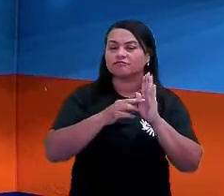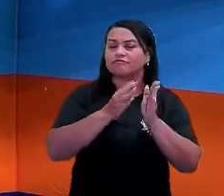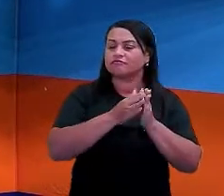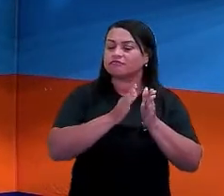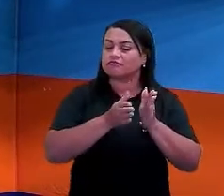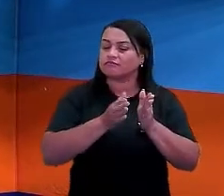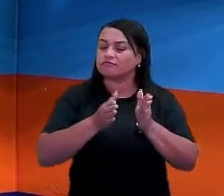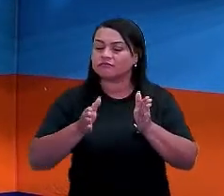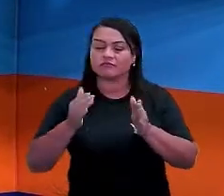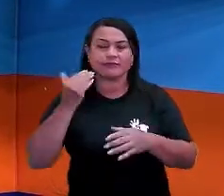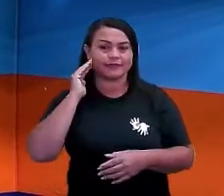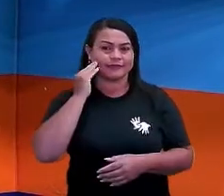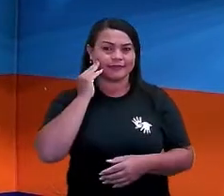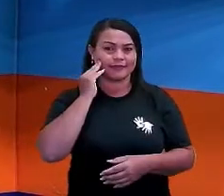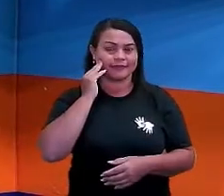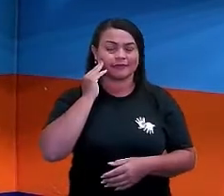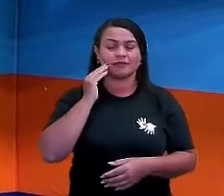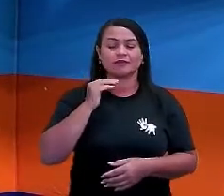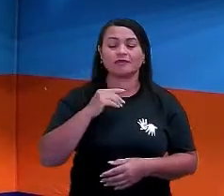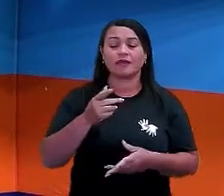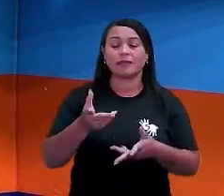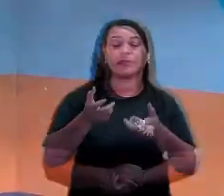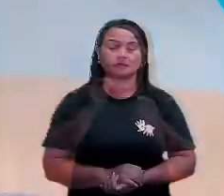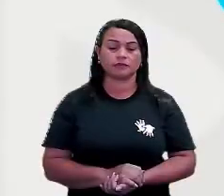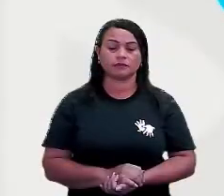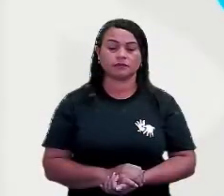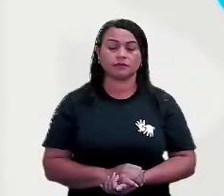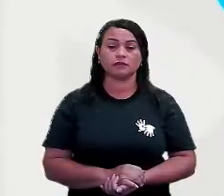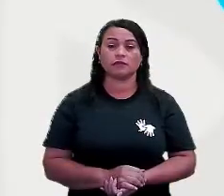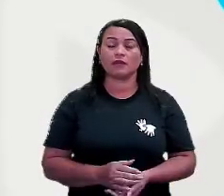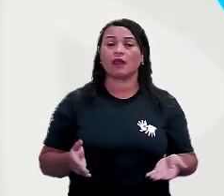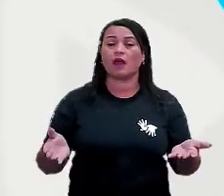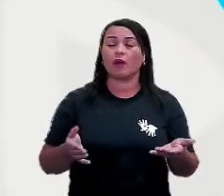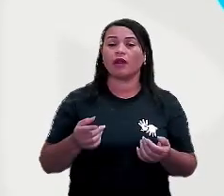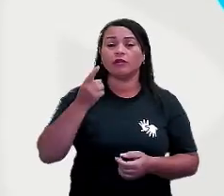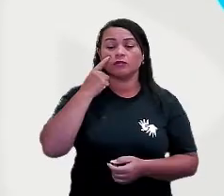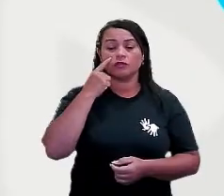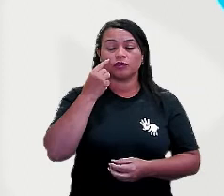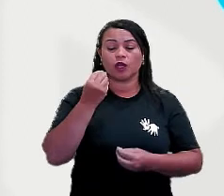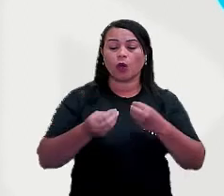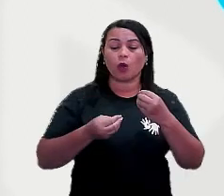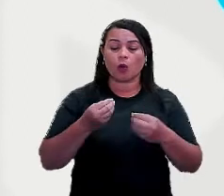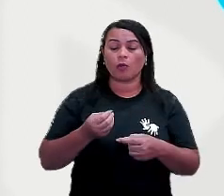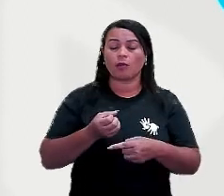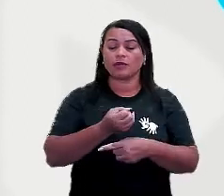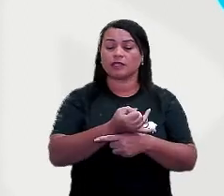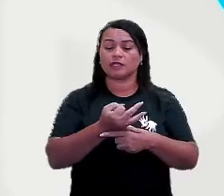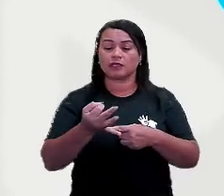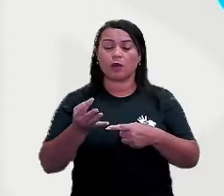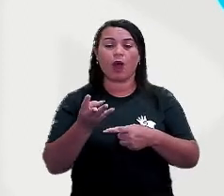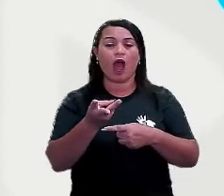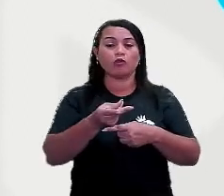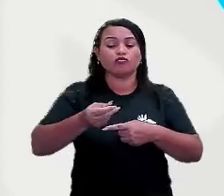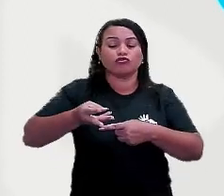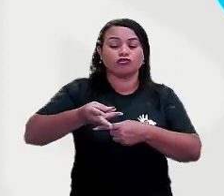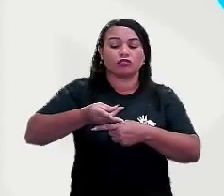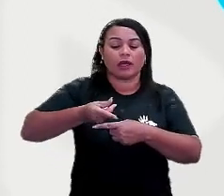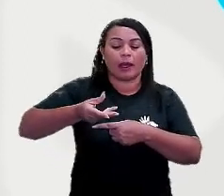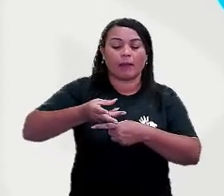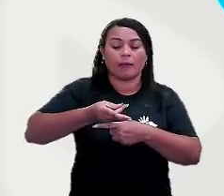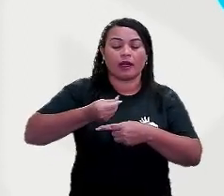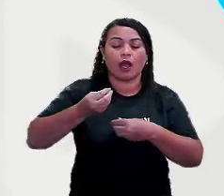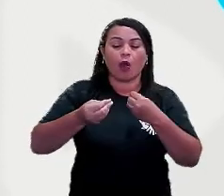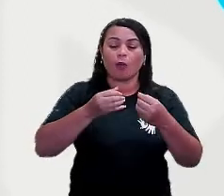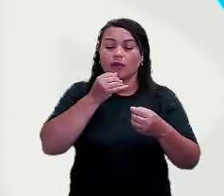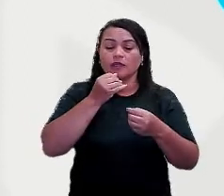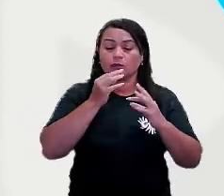regularidade, né? E aí, o que é que a gente percebe? Vamos ver agora a representação algébrica. Como todos os termos são em